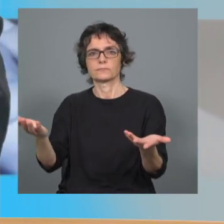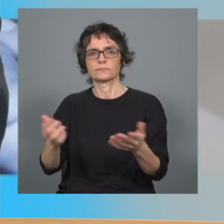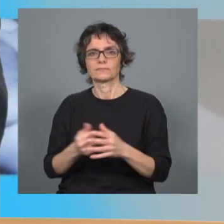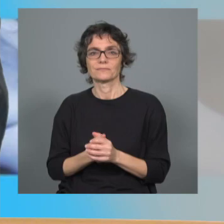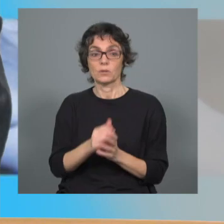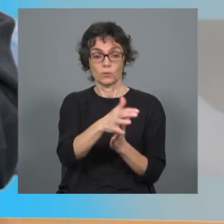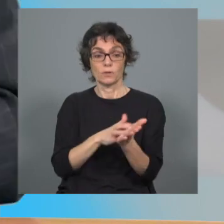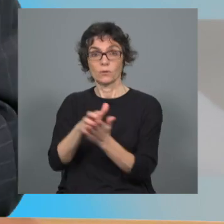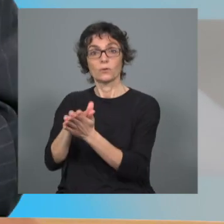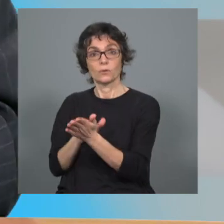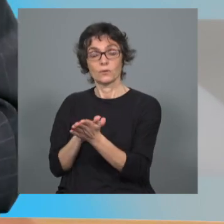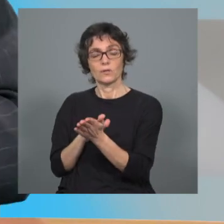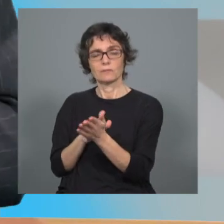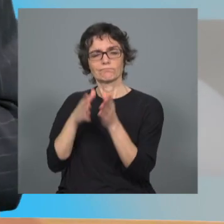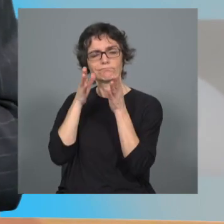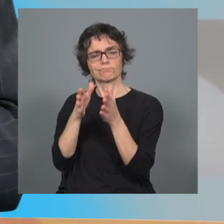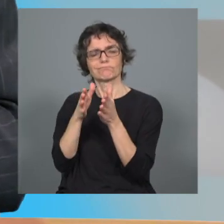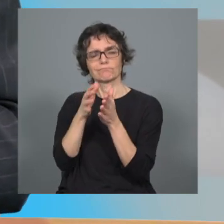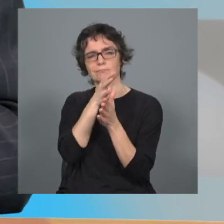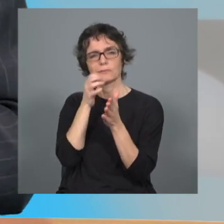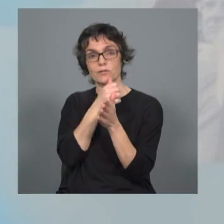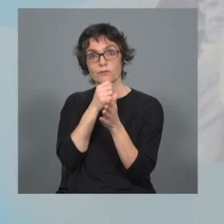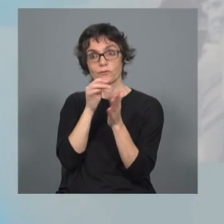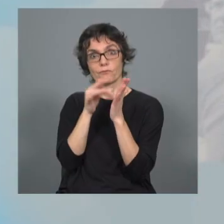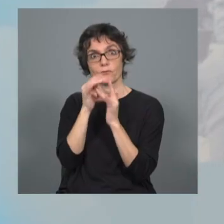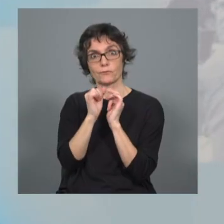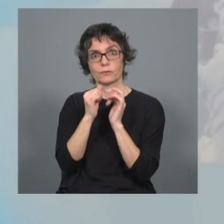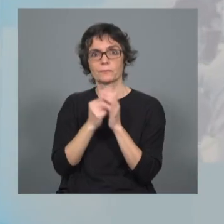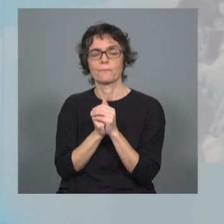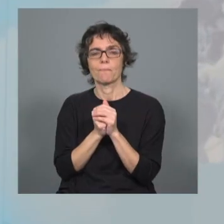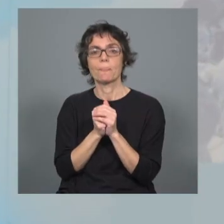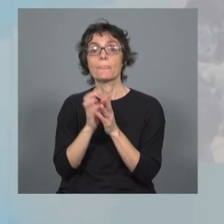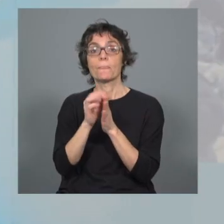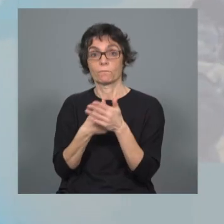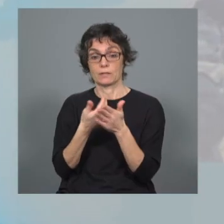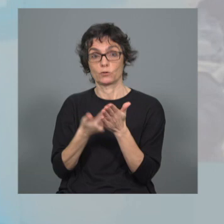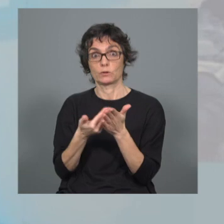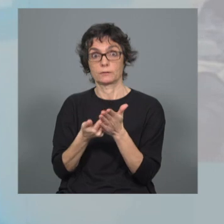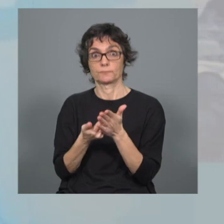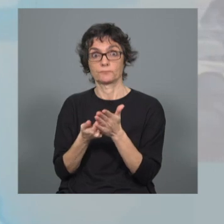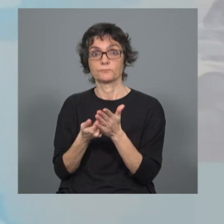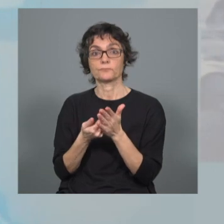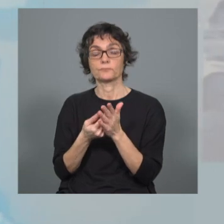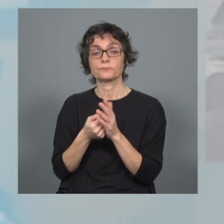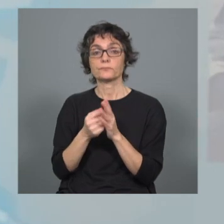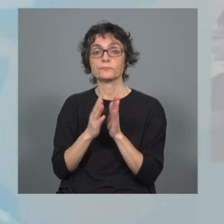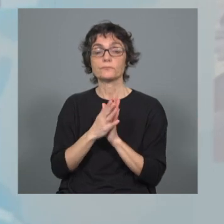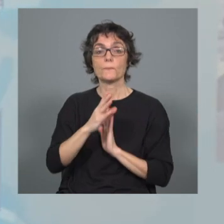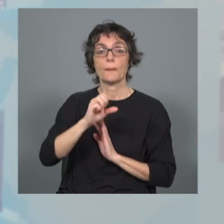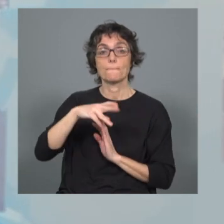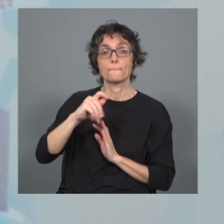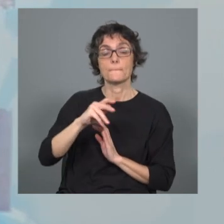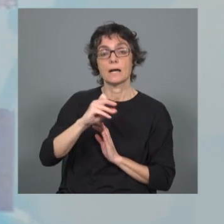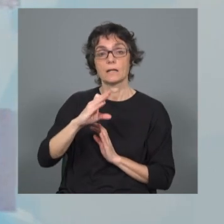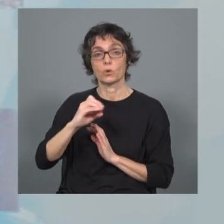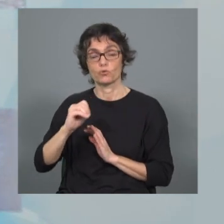a enquadrar muito bem a narrativa da paixão. Que é apresentada no Evangelho, no caso de Marcos, no capítulo 14, não